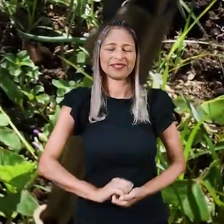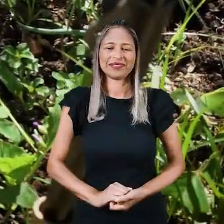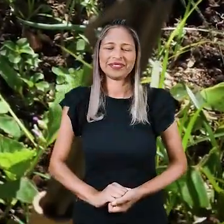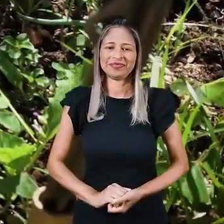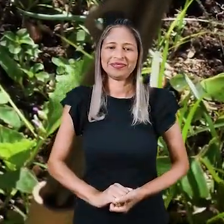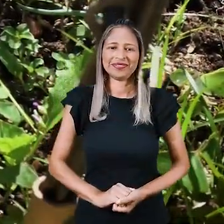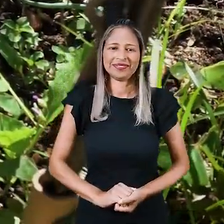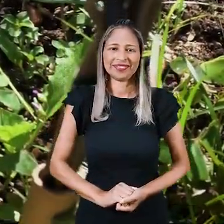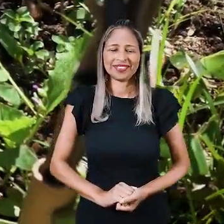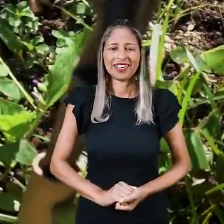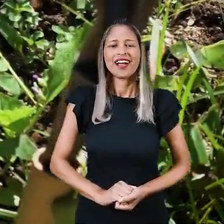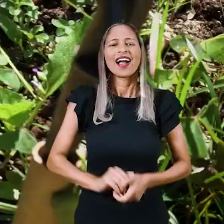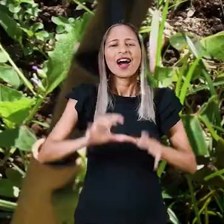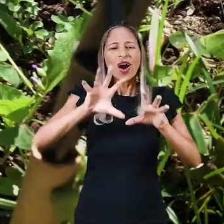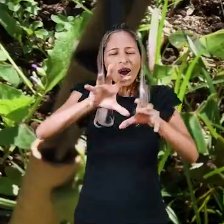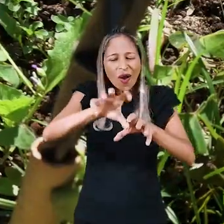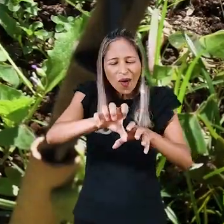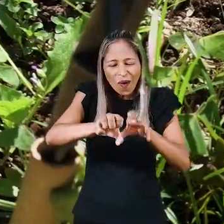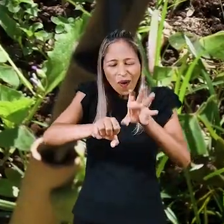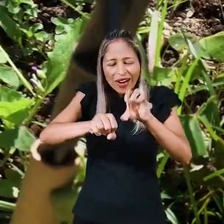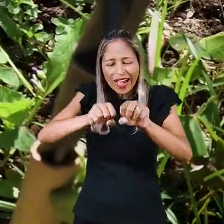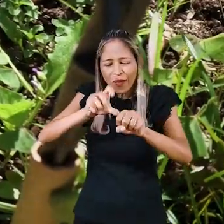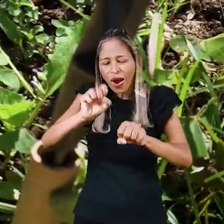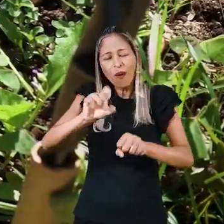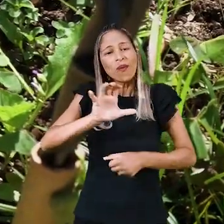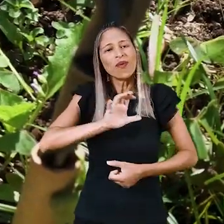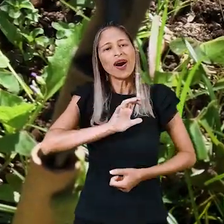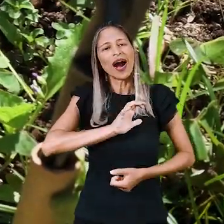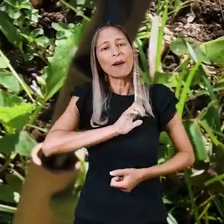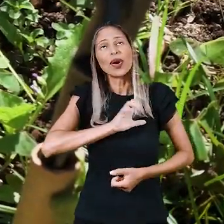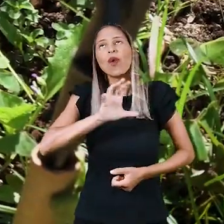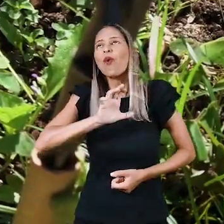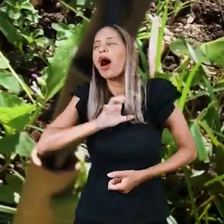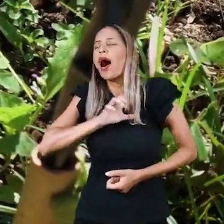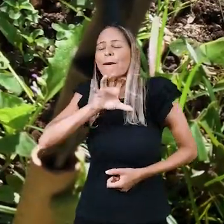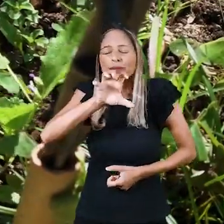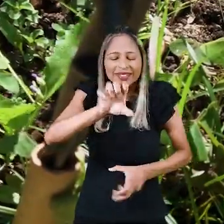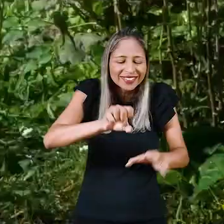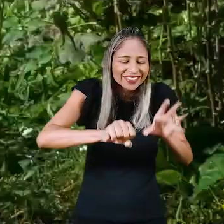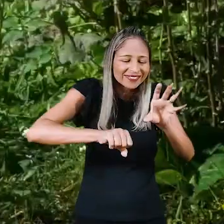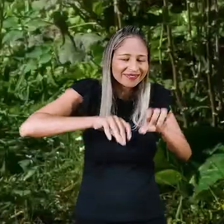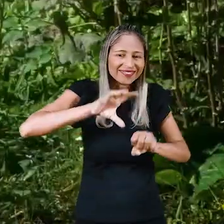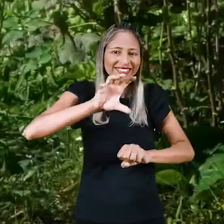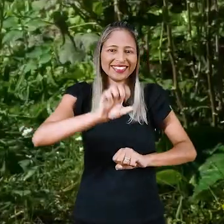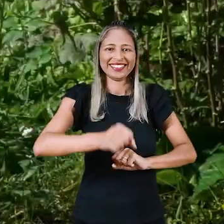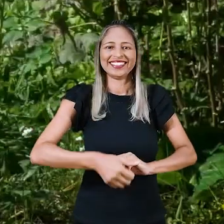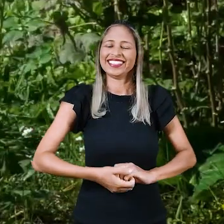Um ato de colher é quase um ato de amor mesmo. Eu amo fazer isso.